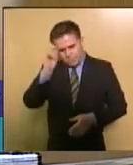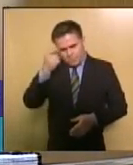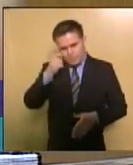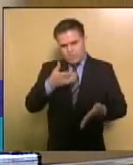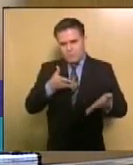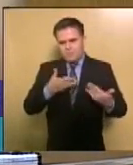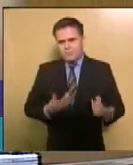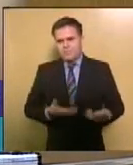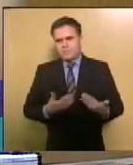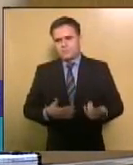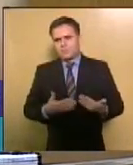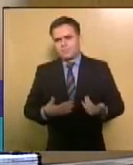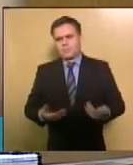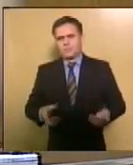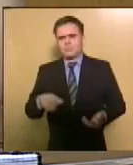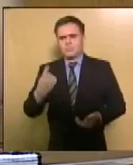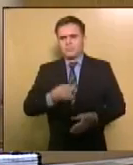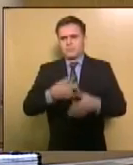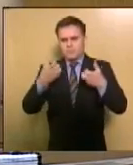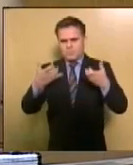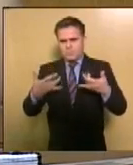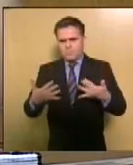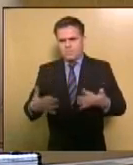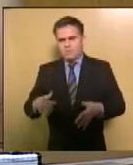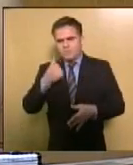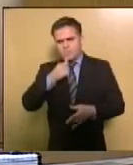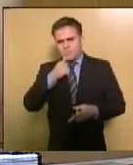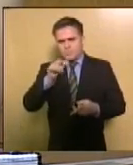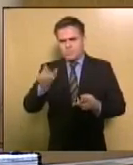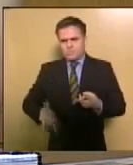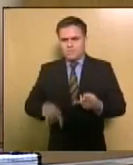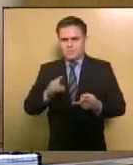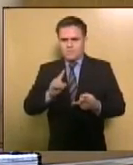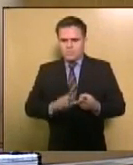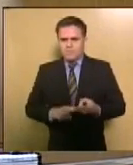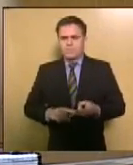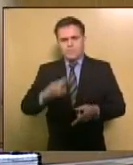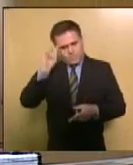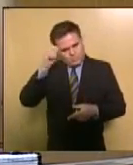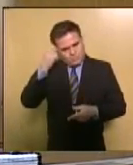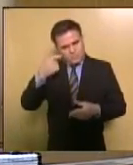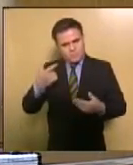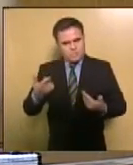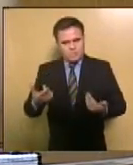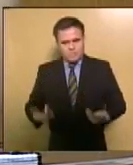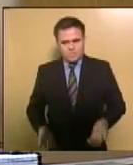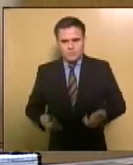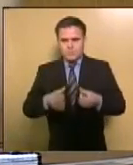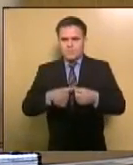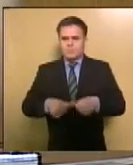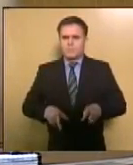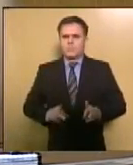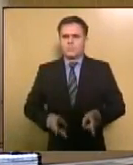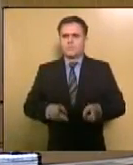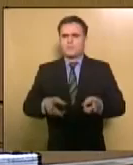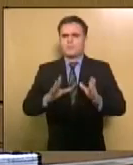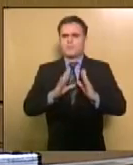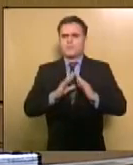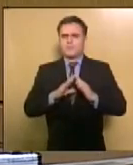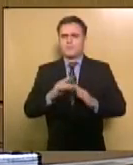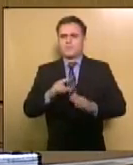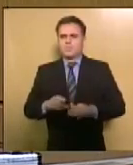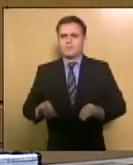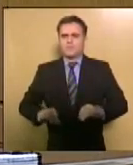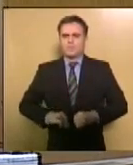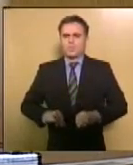jovens né e a gente tá falando que são mulheres em geral negras que ficam nessas periferias tendo lidar com todo